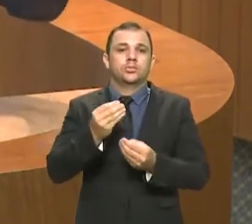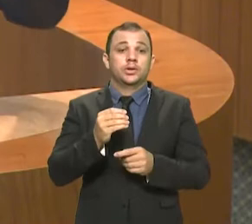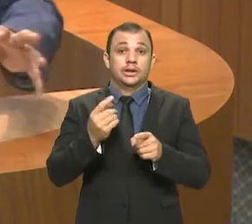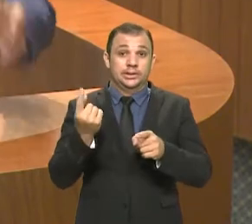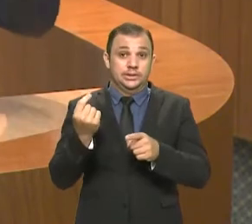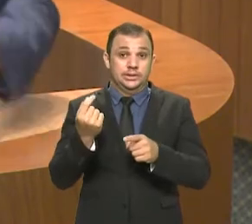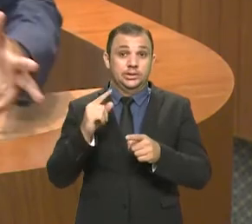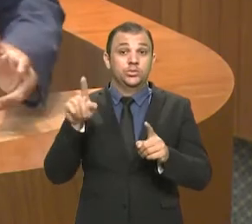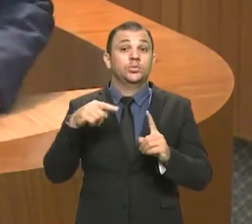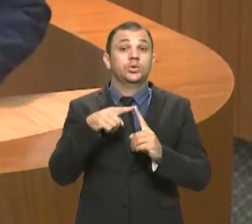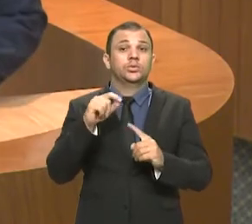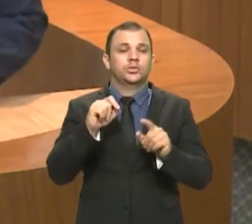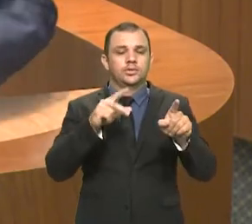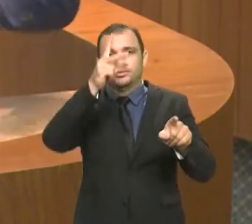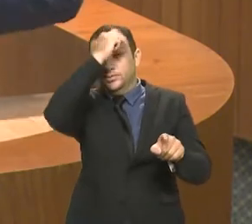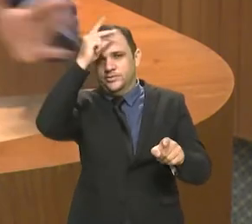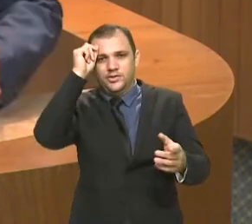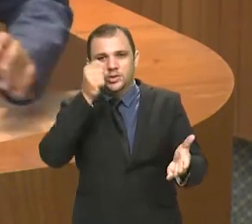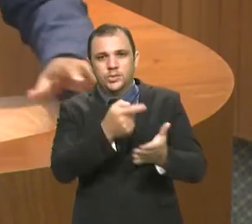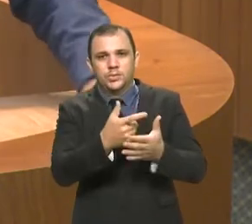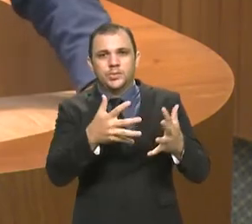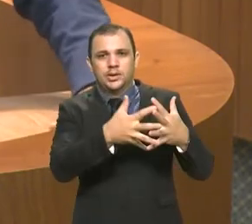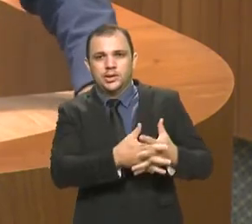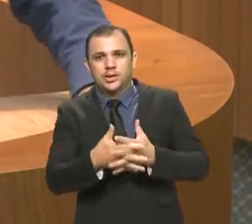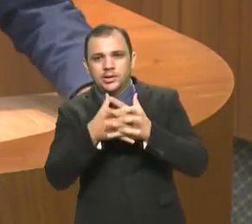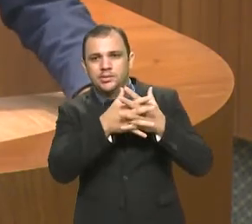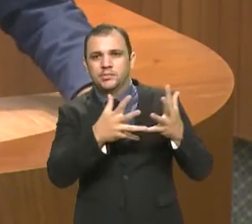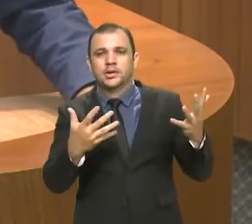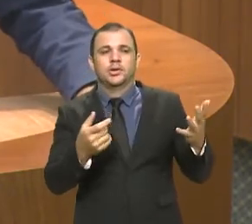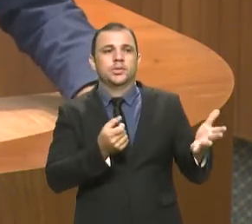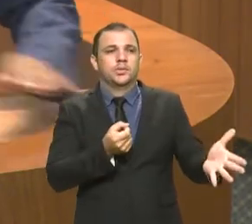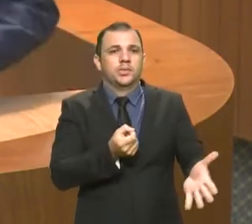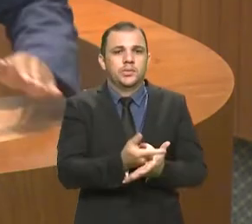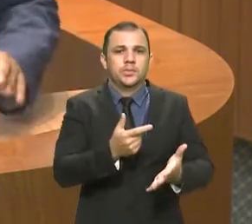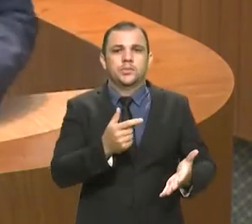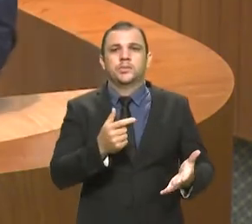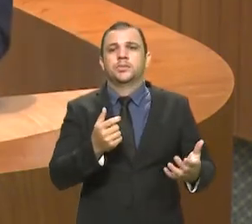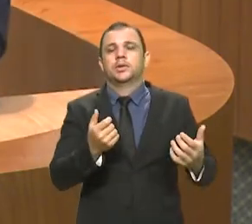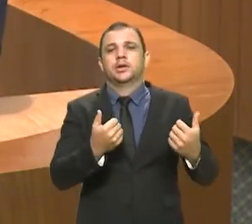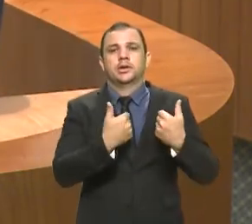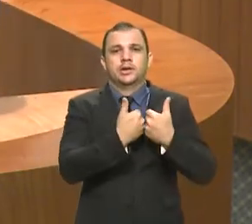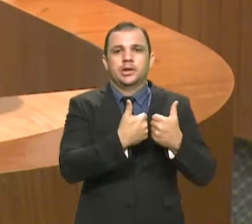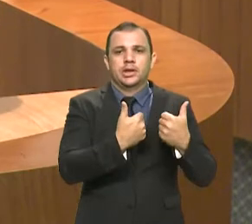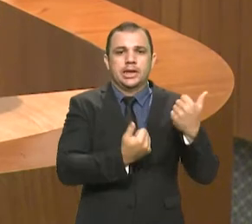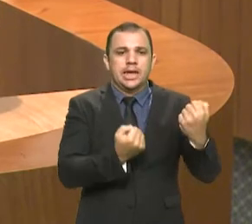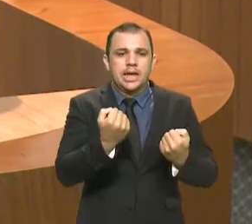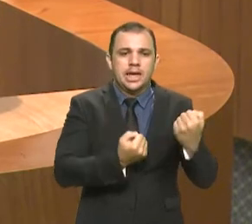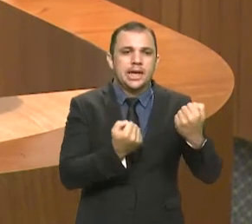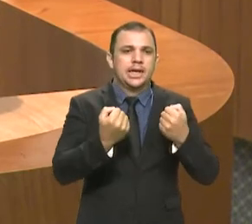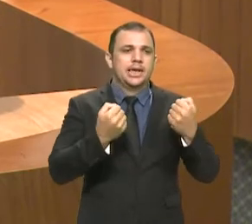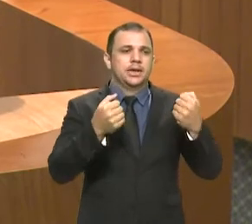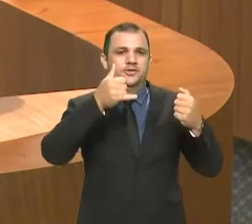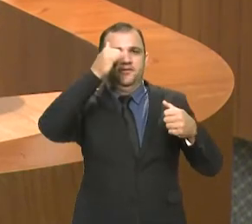prefeito comprar fazenda, comprar cabeça de gado, muito menos posto de gasolina. E é o que tem acontecido no interior do estado.